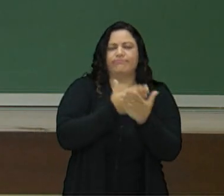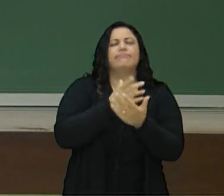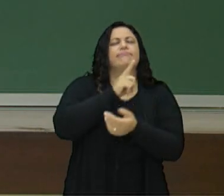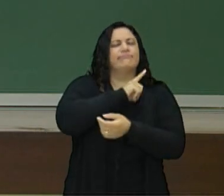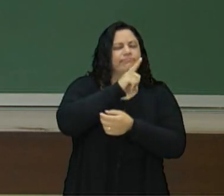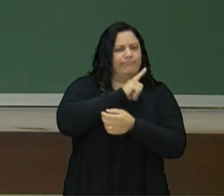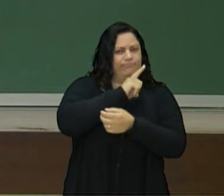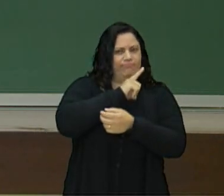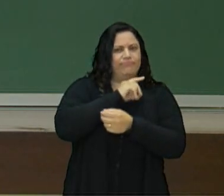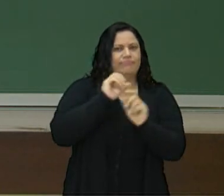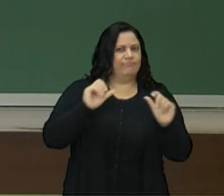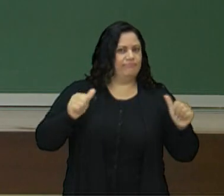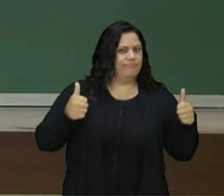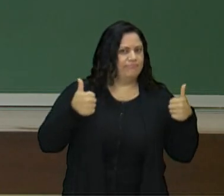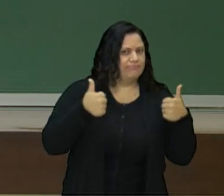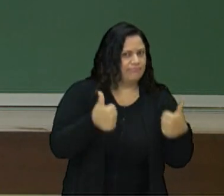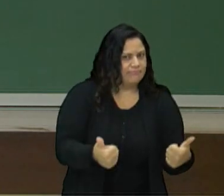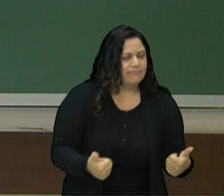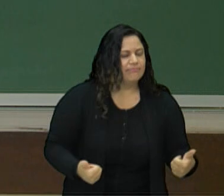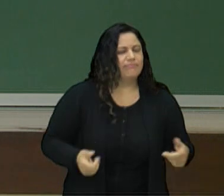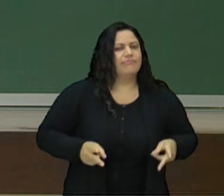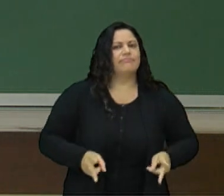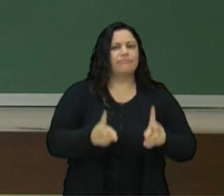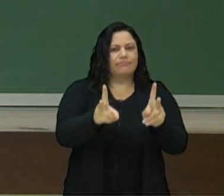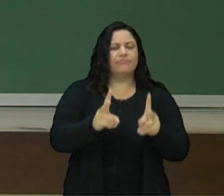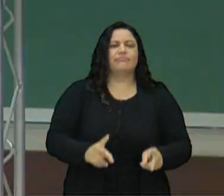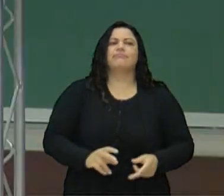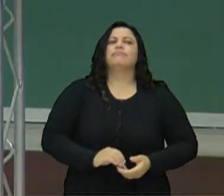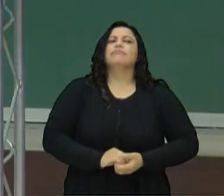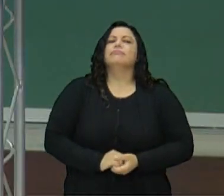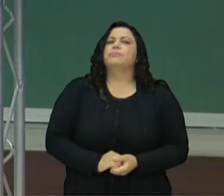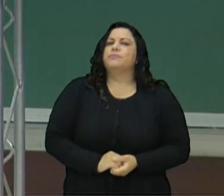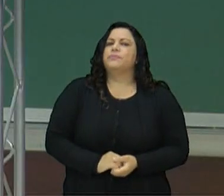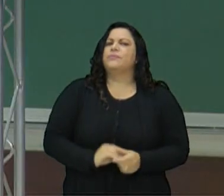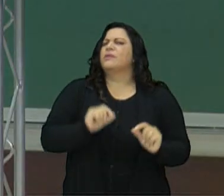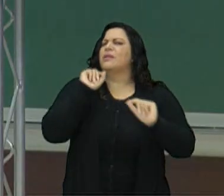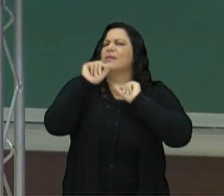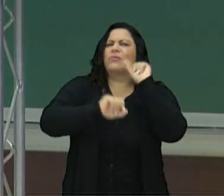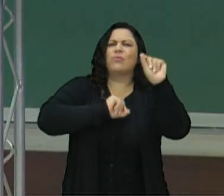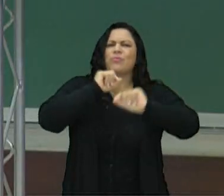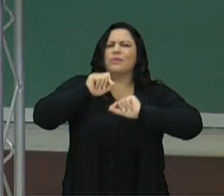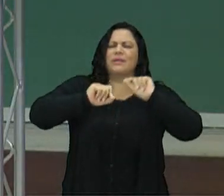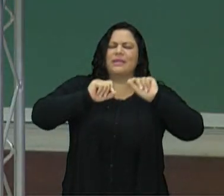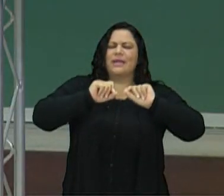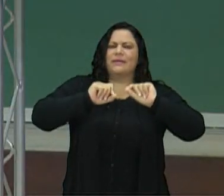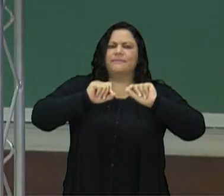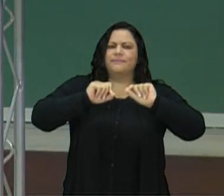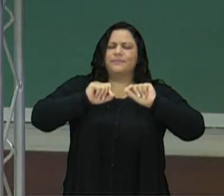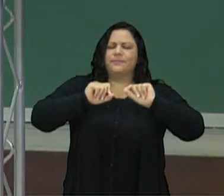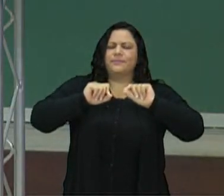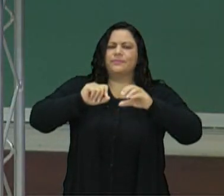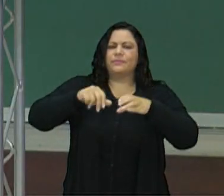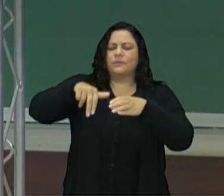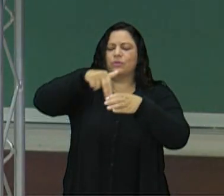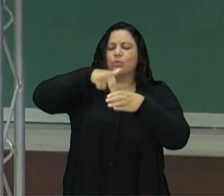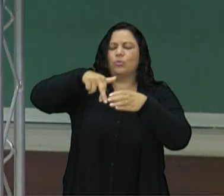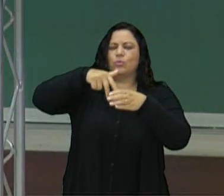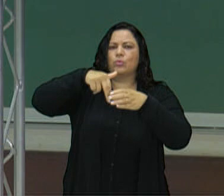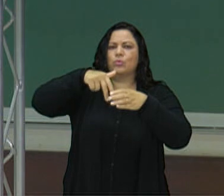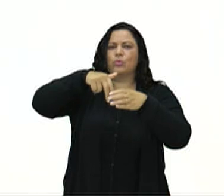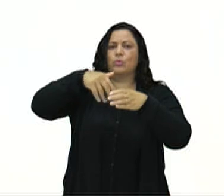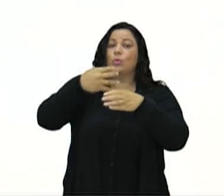tudo. Beleza? Vamos seguir a nossa brincadeira. Como é esse núcleo? Ele é feito de 4 componentes. A